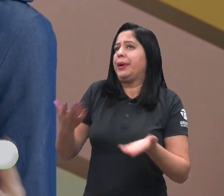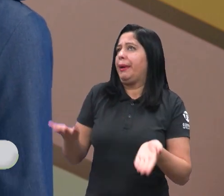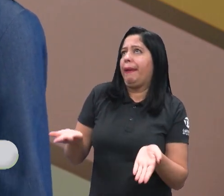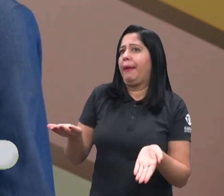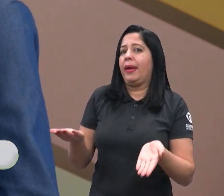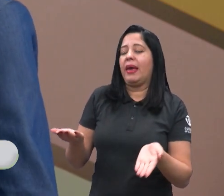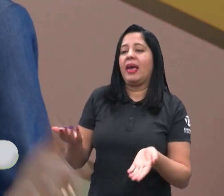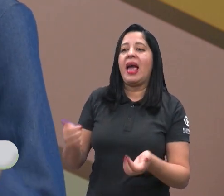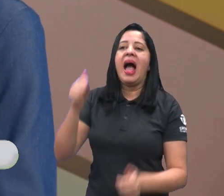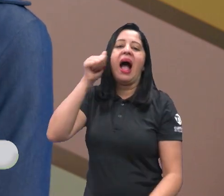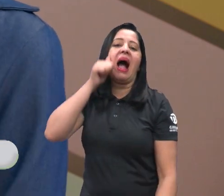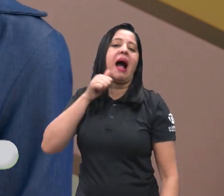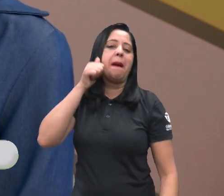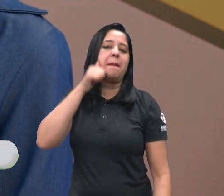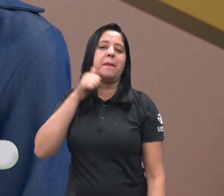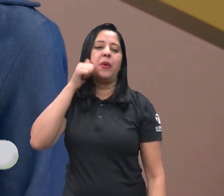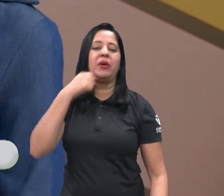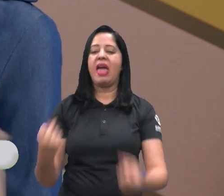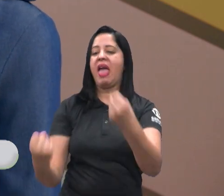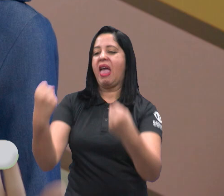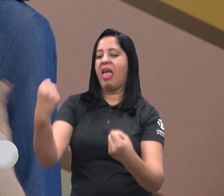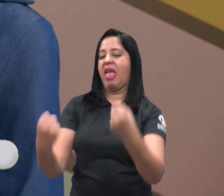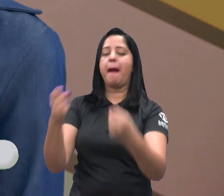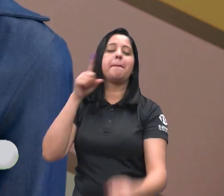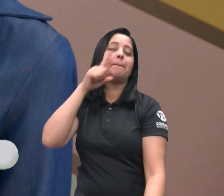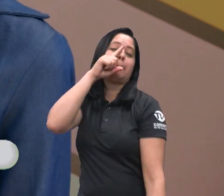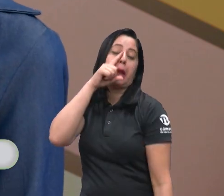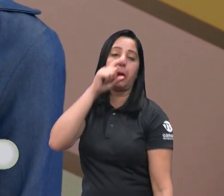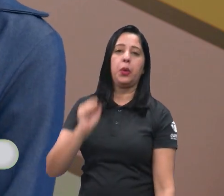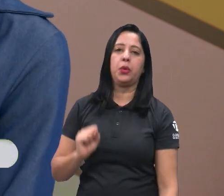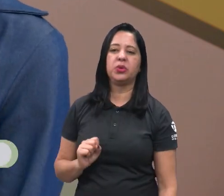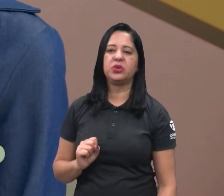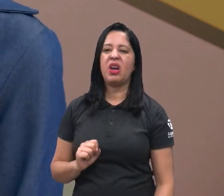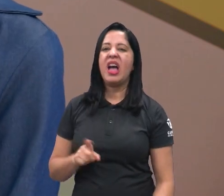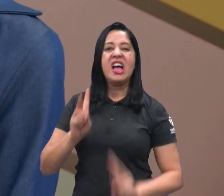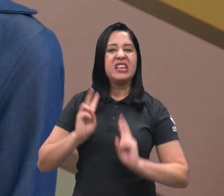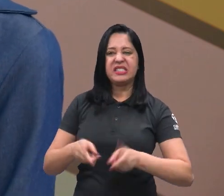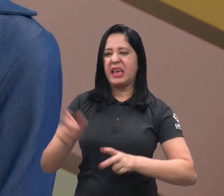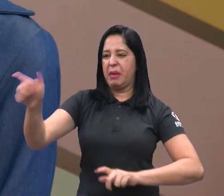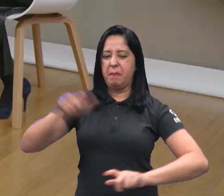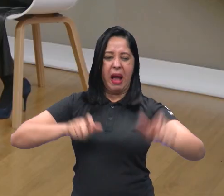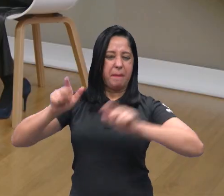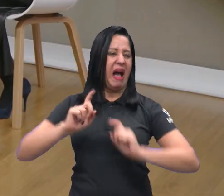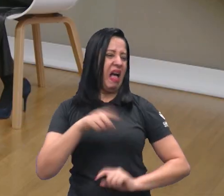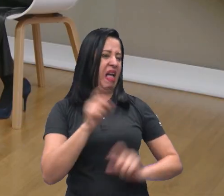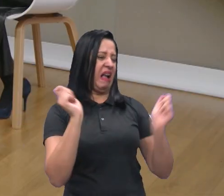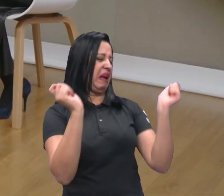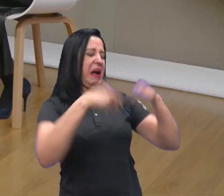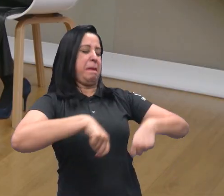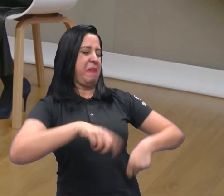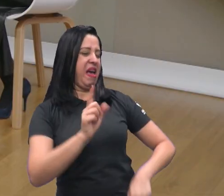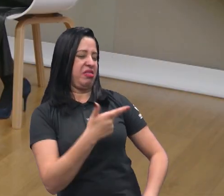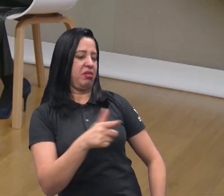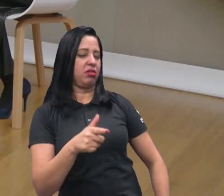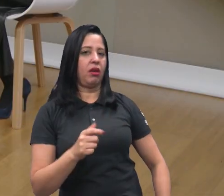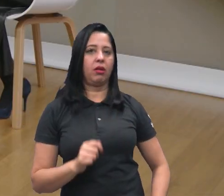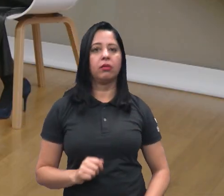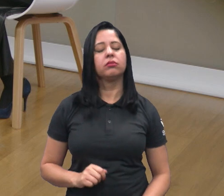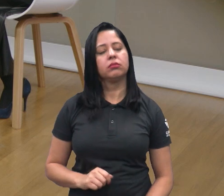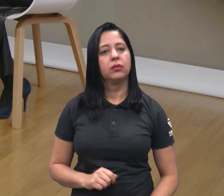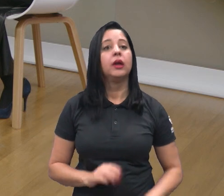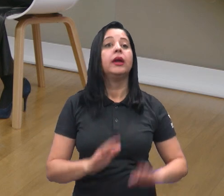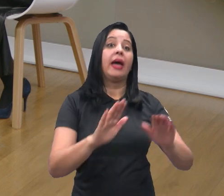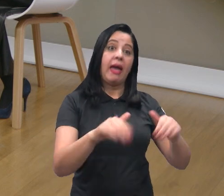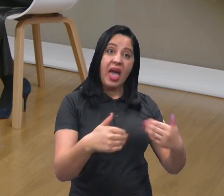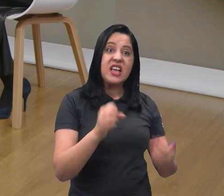que mulher no volante, perigo constante. Eu escutei que eu não era capaz. Entendeu? Então. E quando a gente percebe, fica até mais fácil para pedir